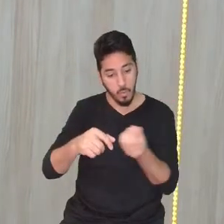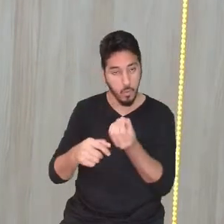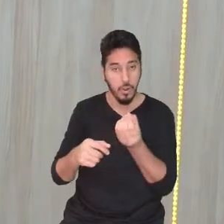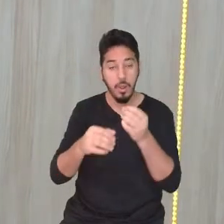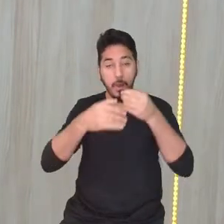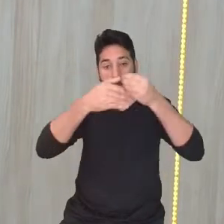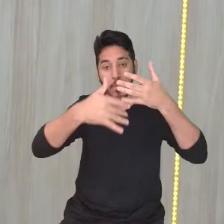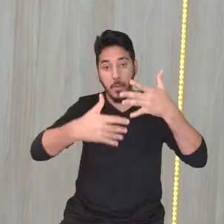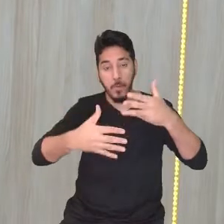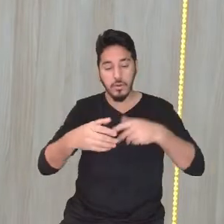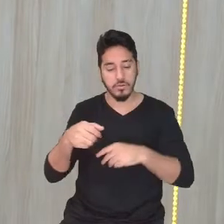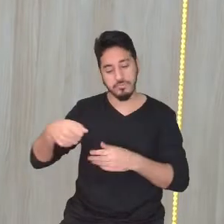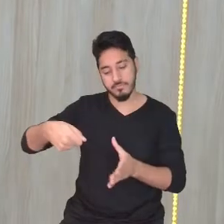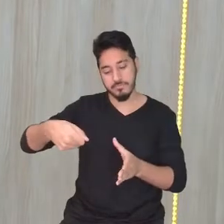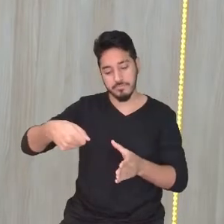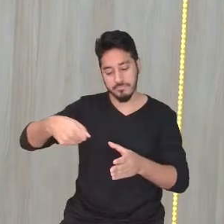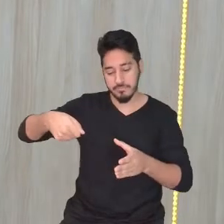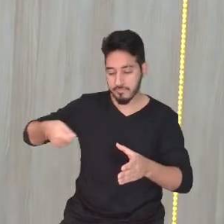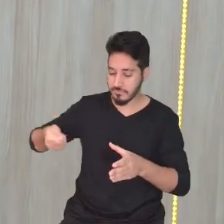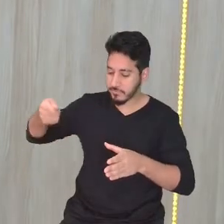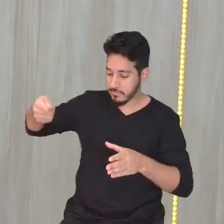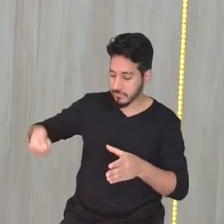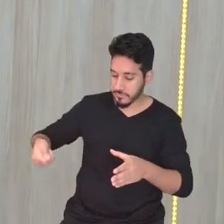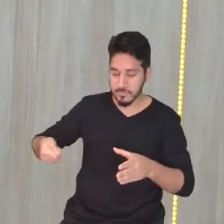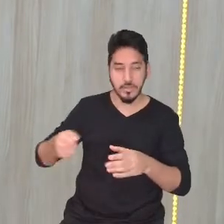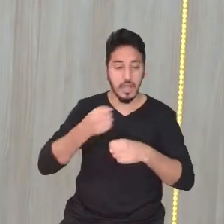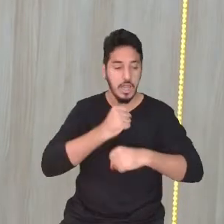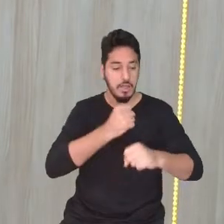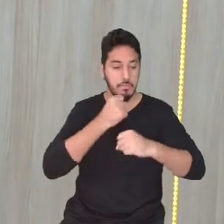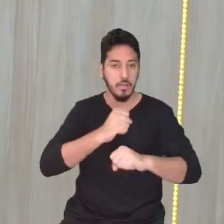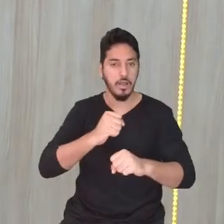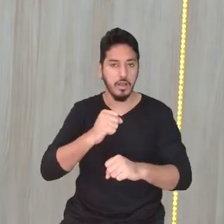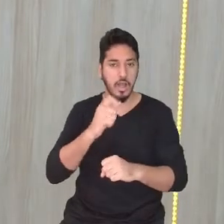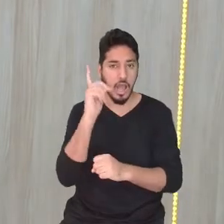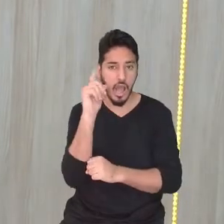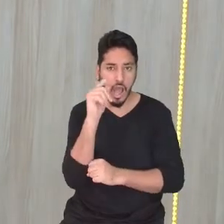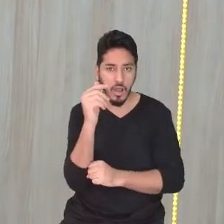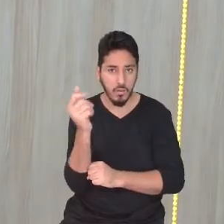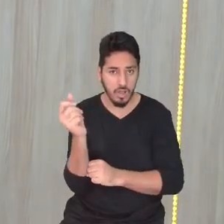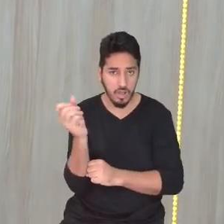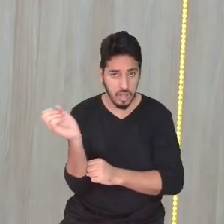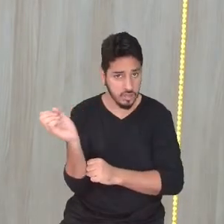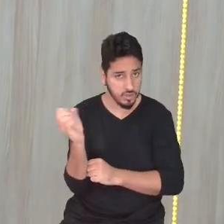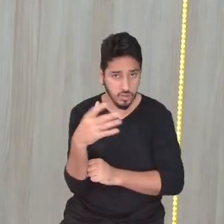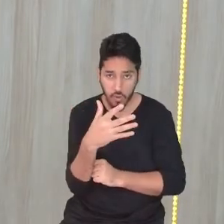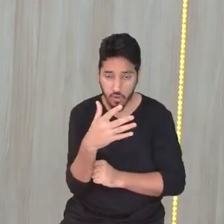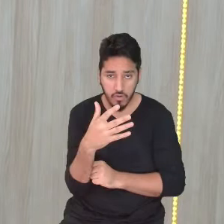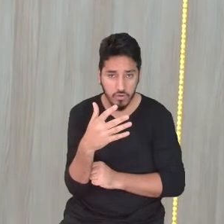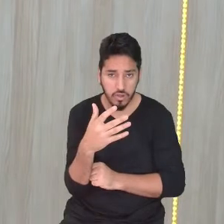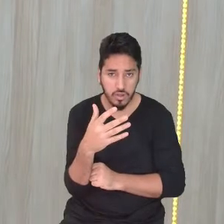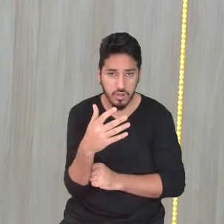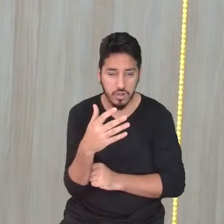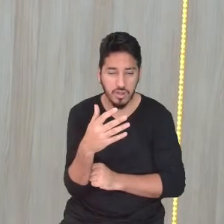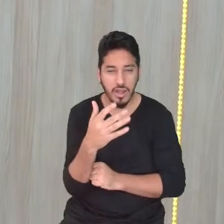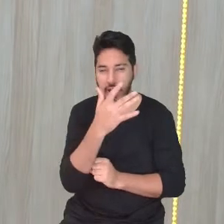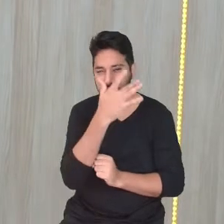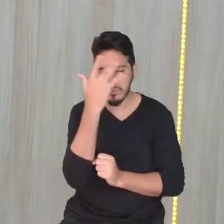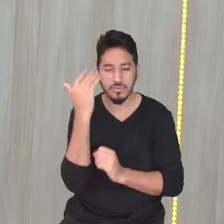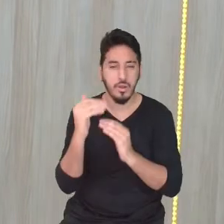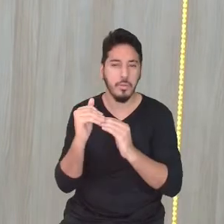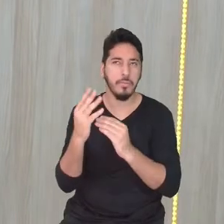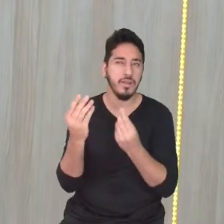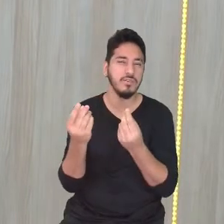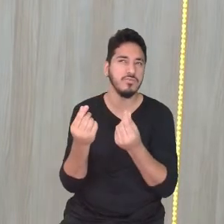tomar banho, para nossa higiene, para a limpeza da casa. É uma invenção recente. As pessoas mais velhas e que vêm de uma classe